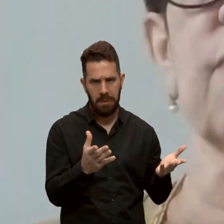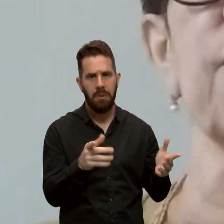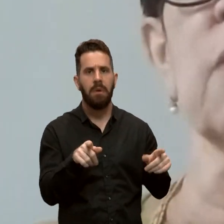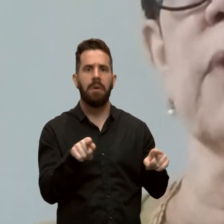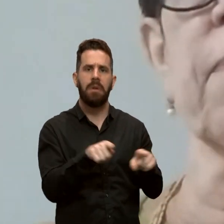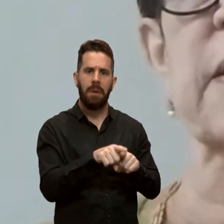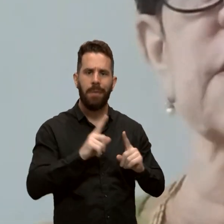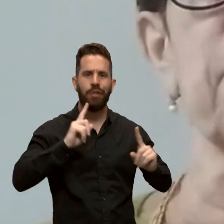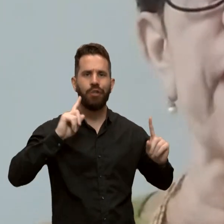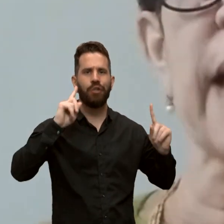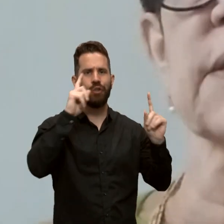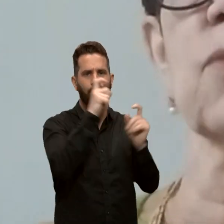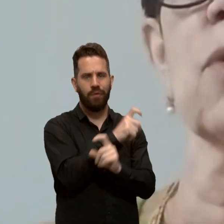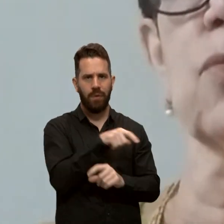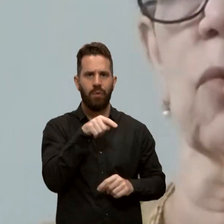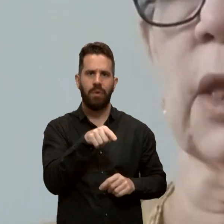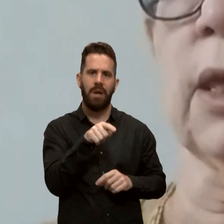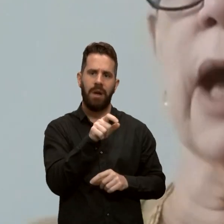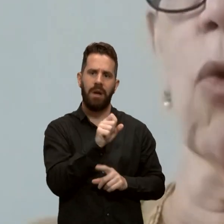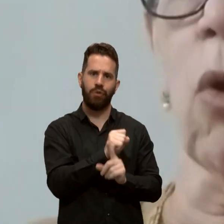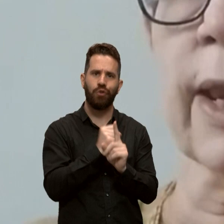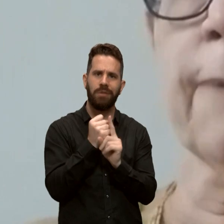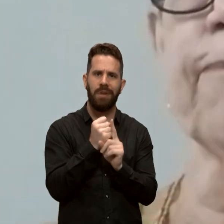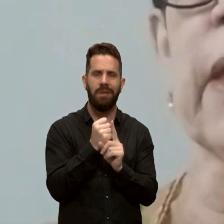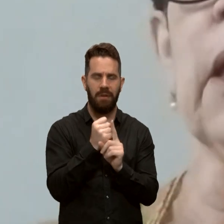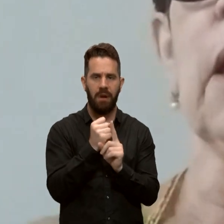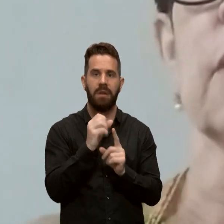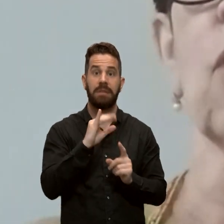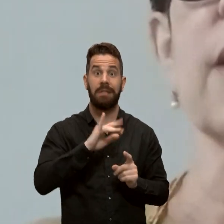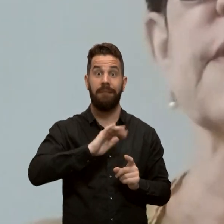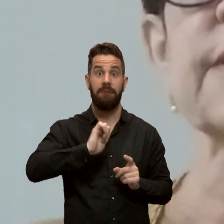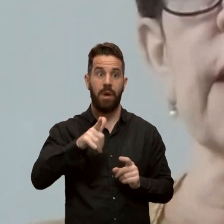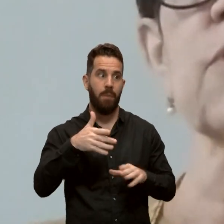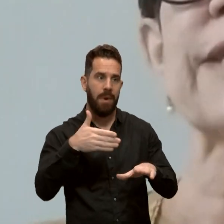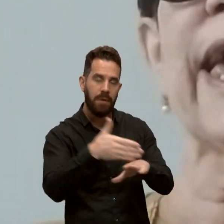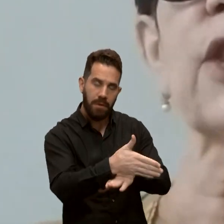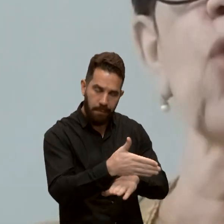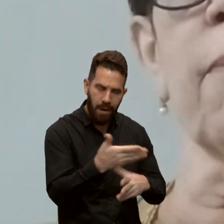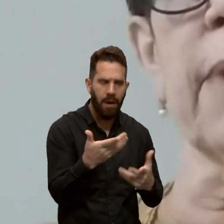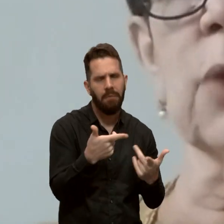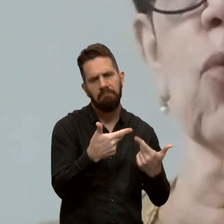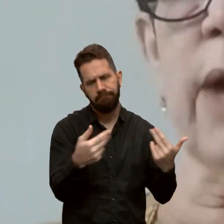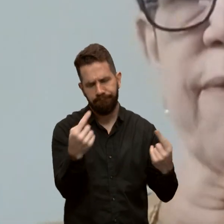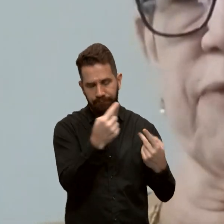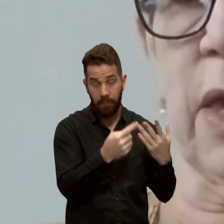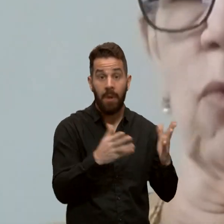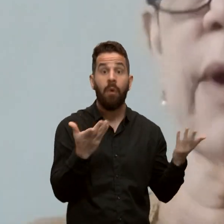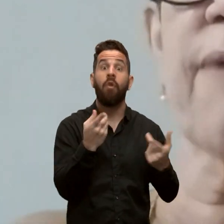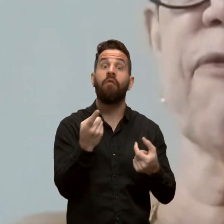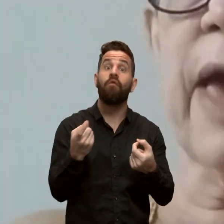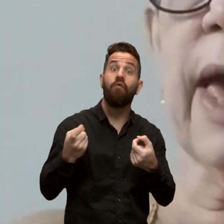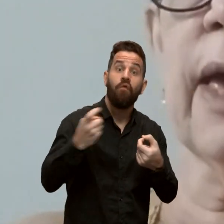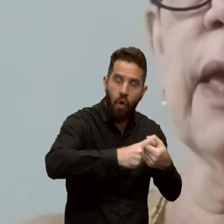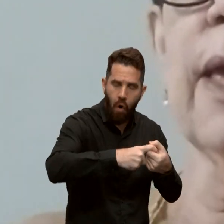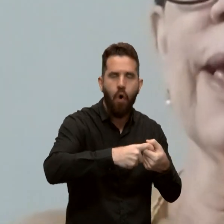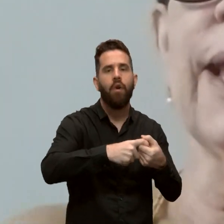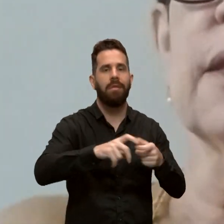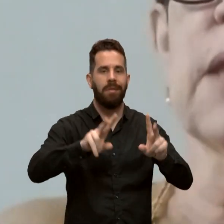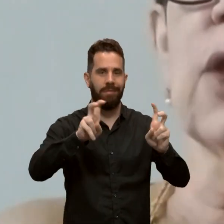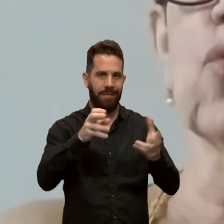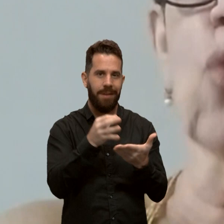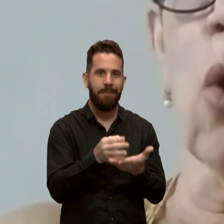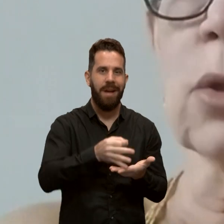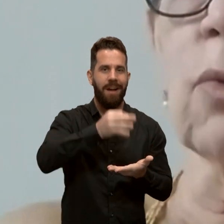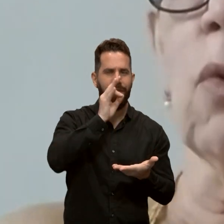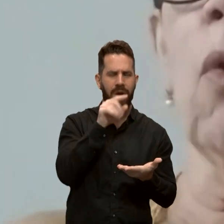sociedade civil em participar, essas coisas todas. E agora nós estamos retomando o café. O café,